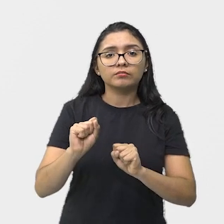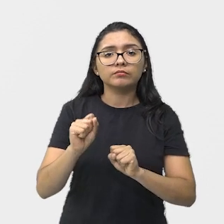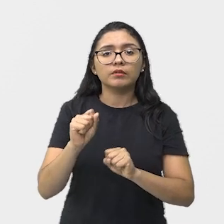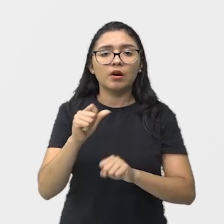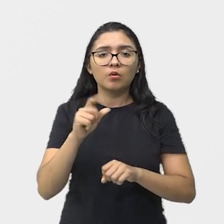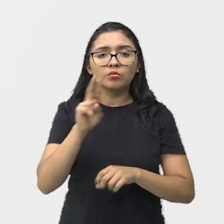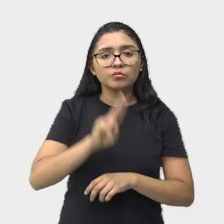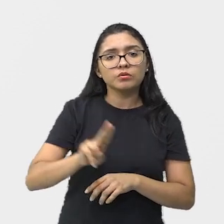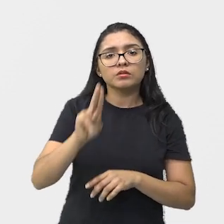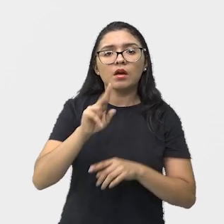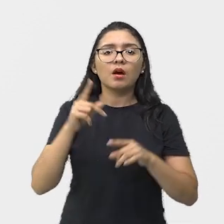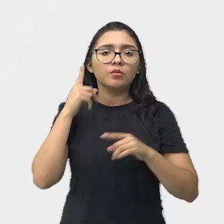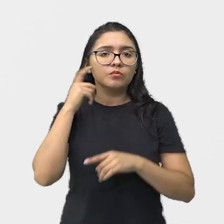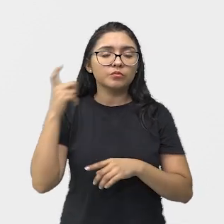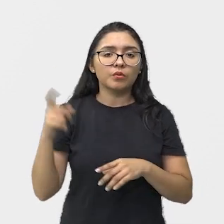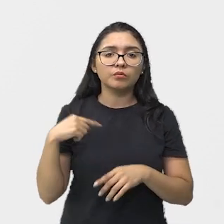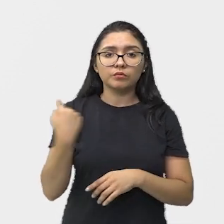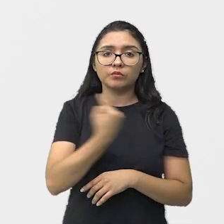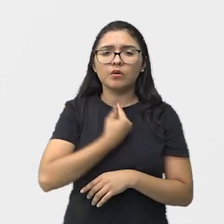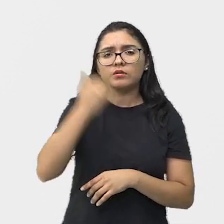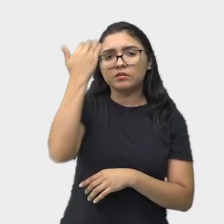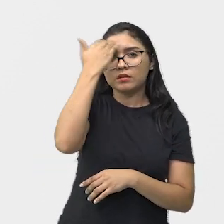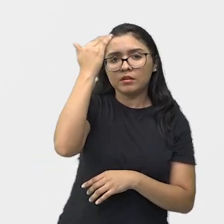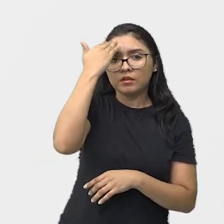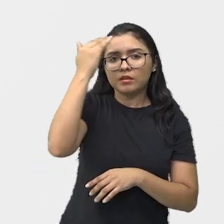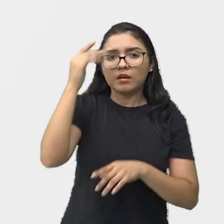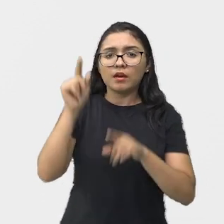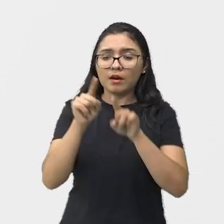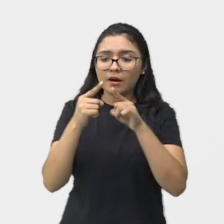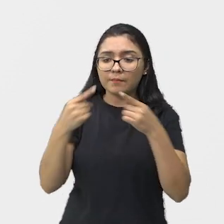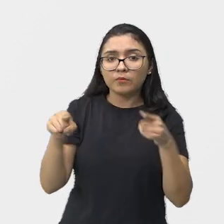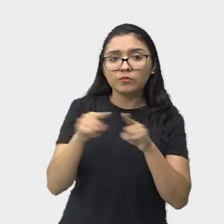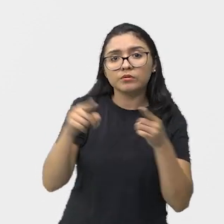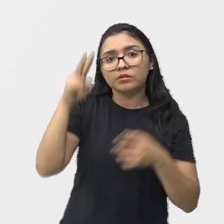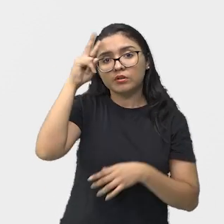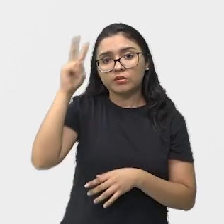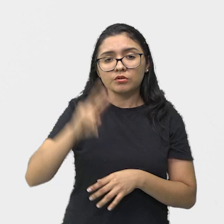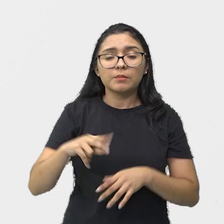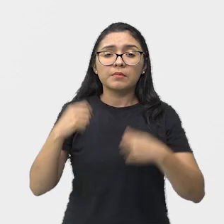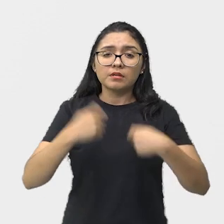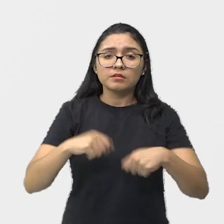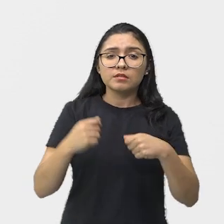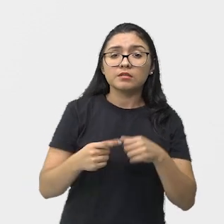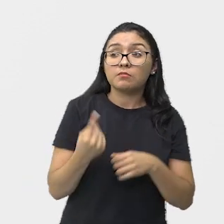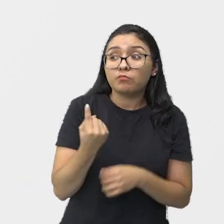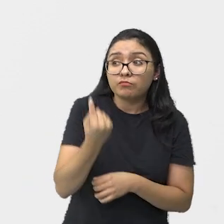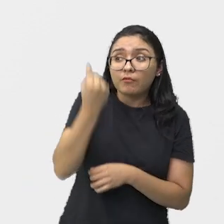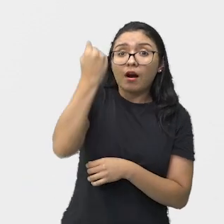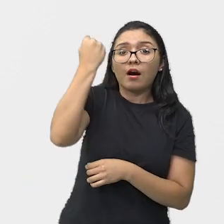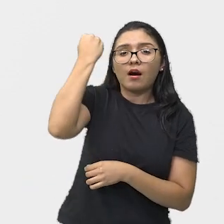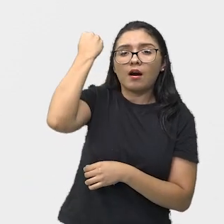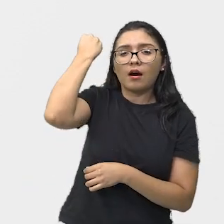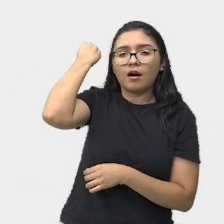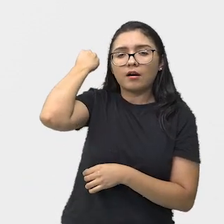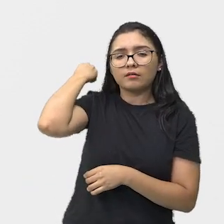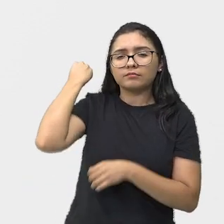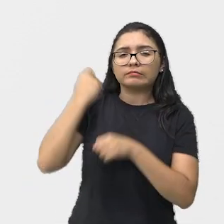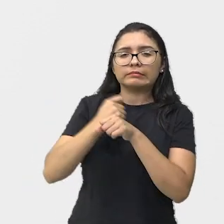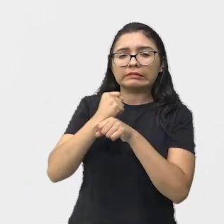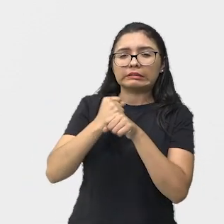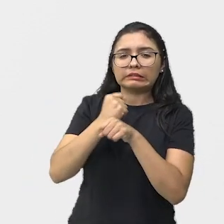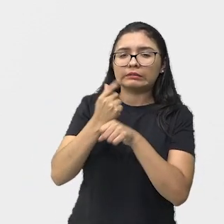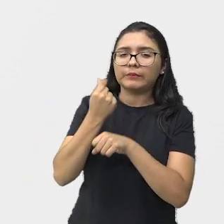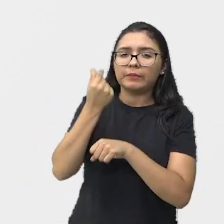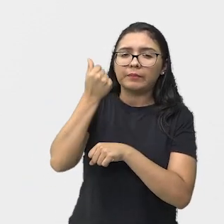Para entender a história da música, é necessário voltar aos tempos pré-históricos, passar pela antiguidade,